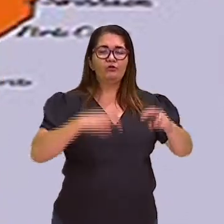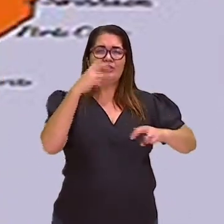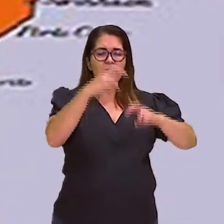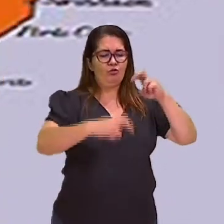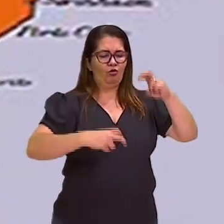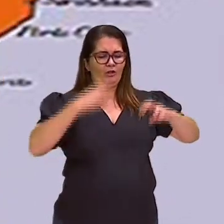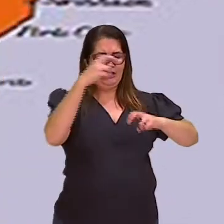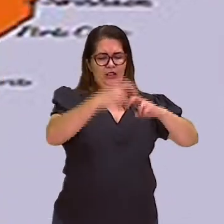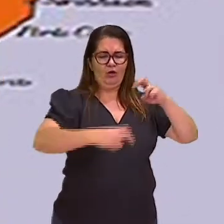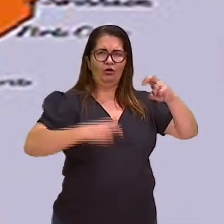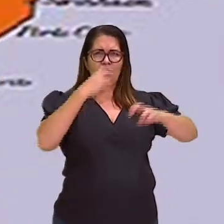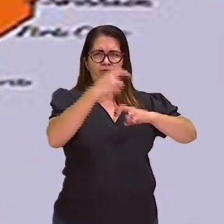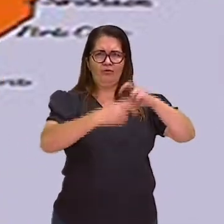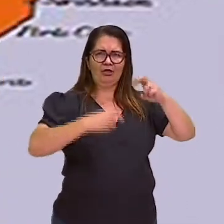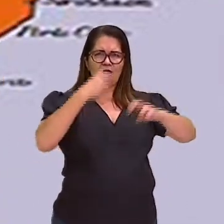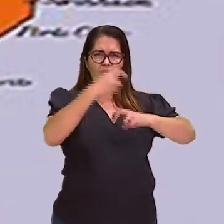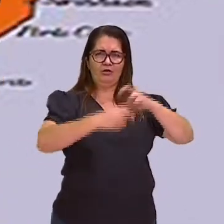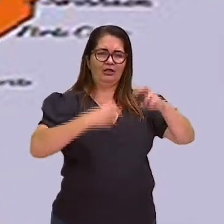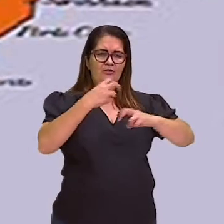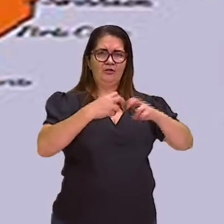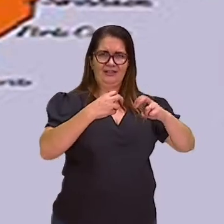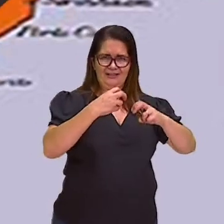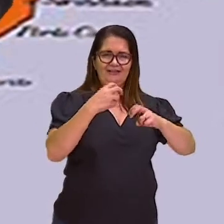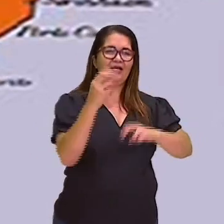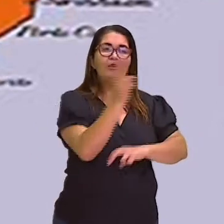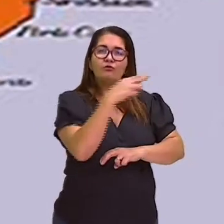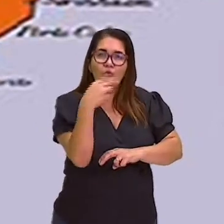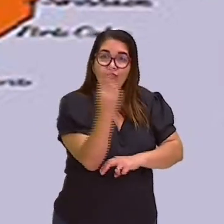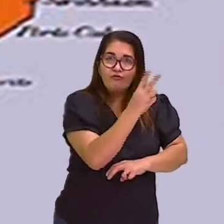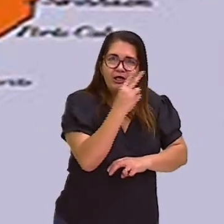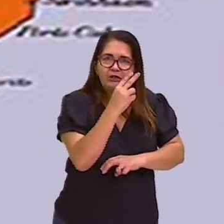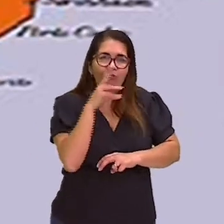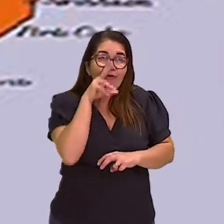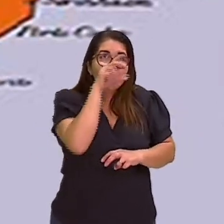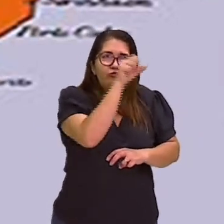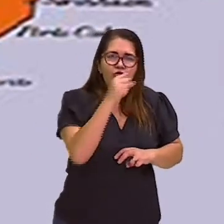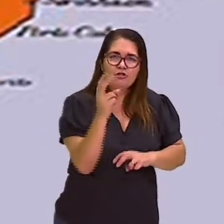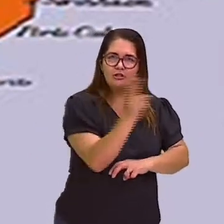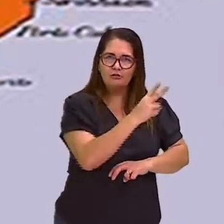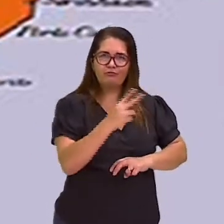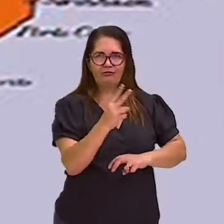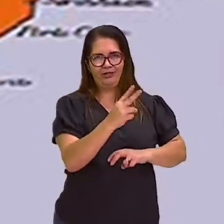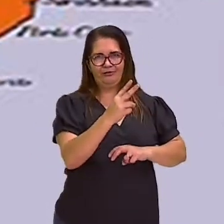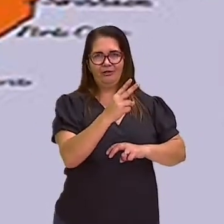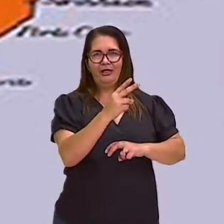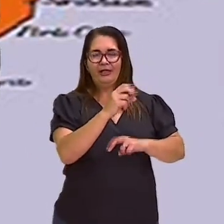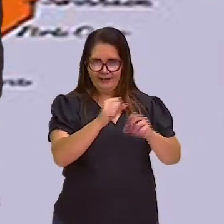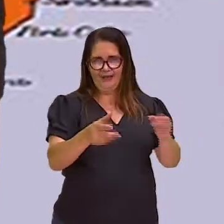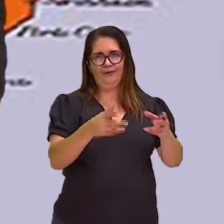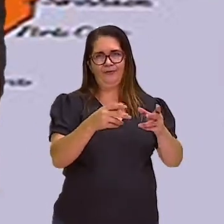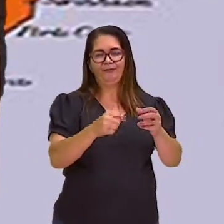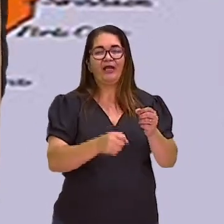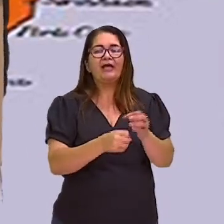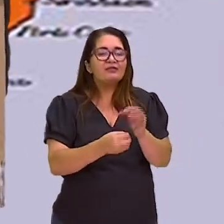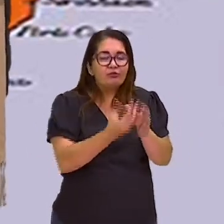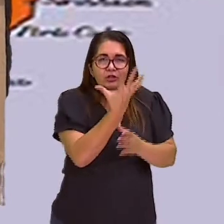tem um fator climático da atualidade. Mas nós vamos focar aqui na